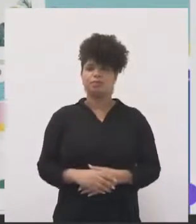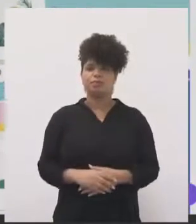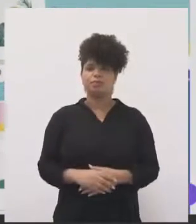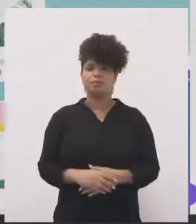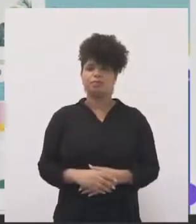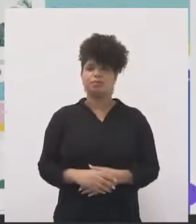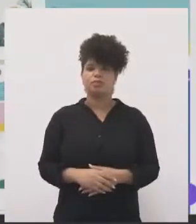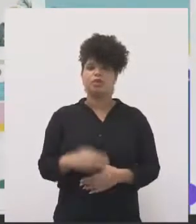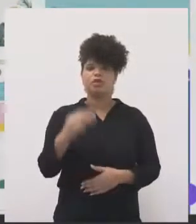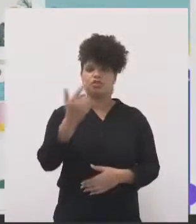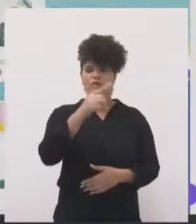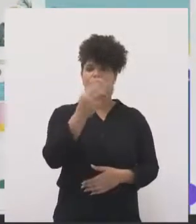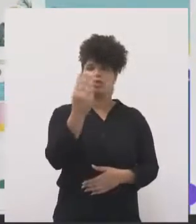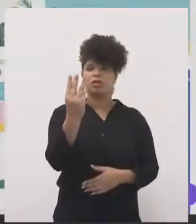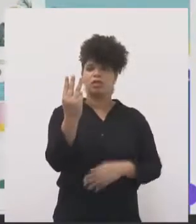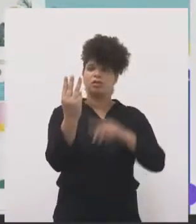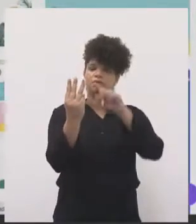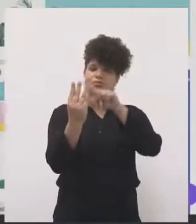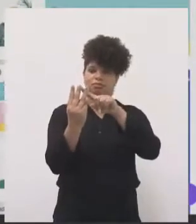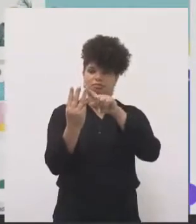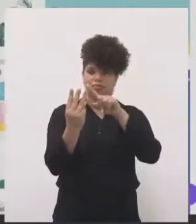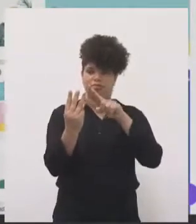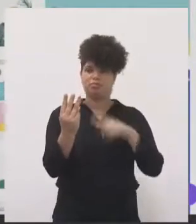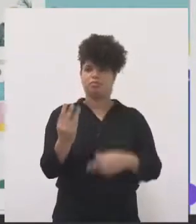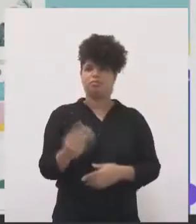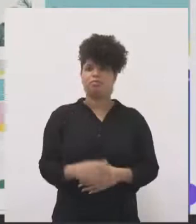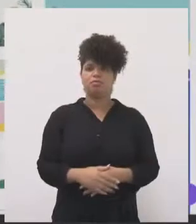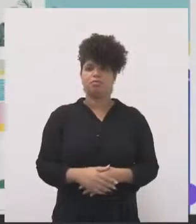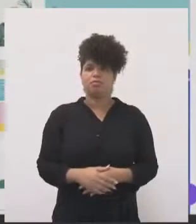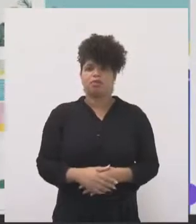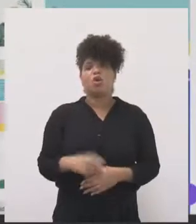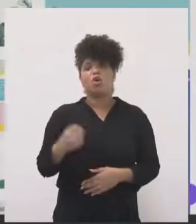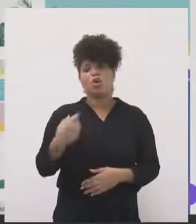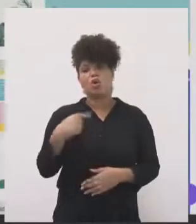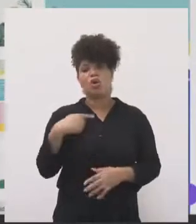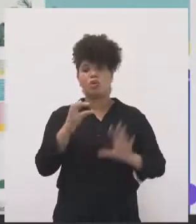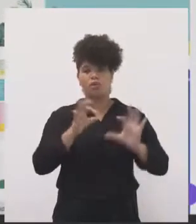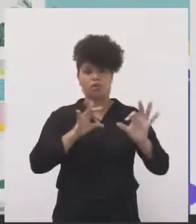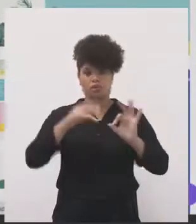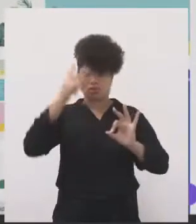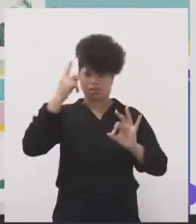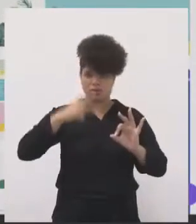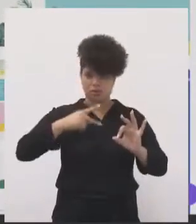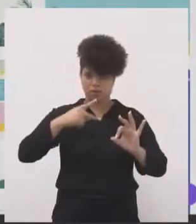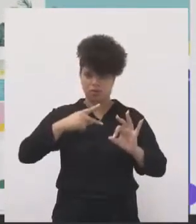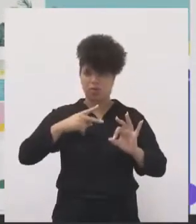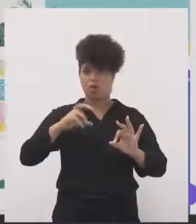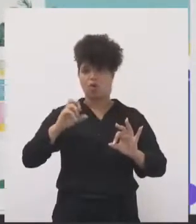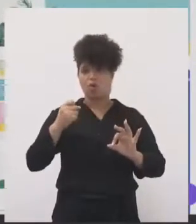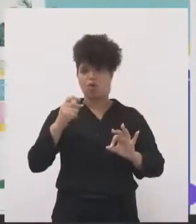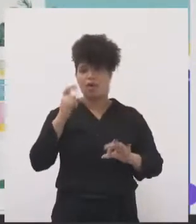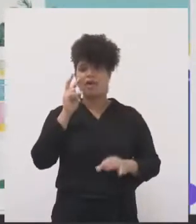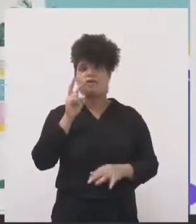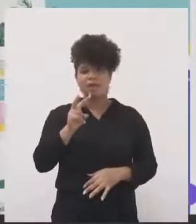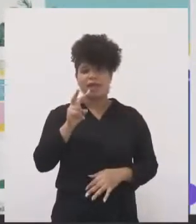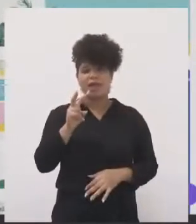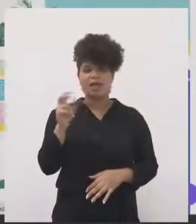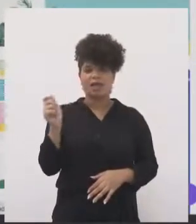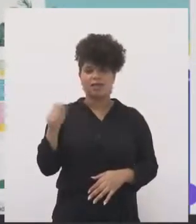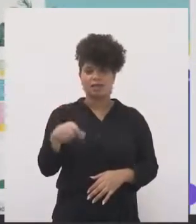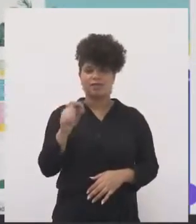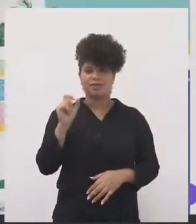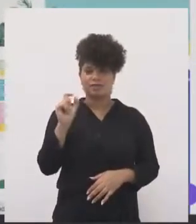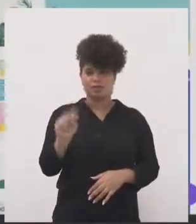3 bolinhas, eu tenho 2 opções, ou personalizar o template, ou pré-visualizar. Se eu clicar